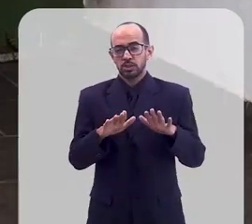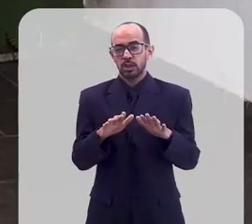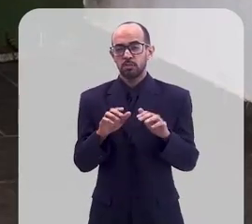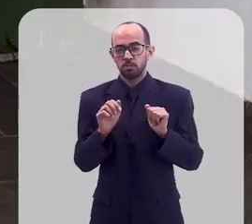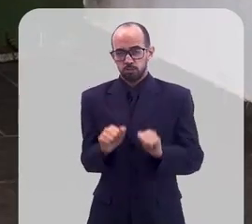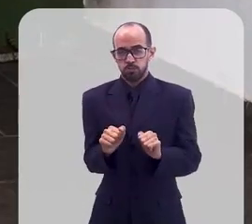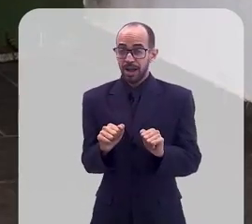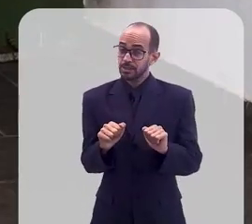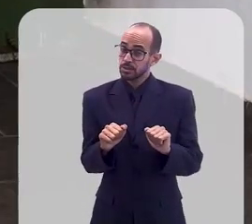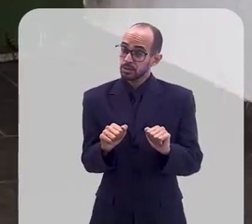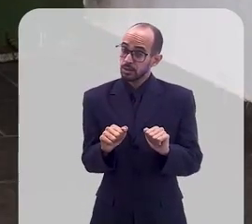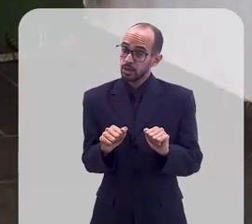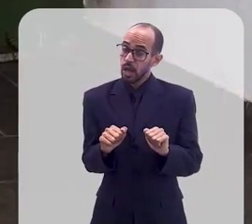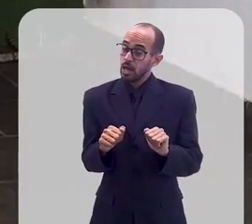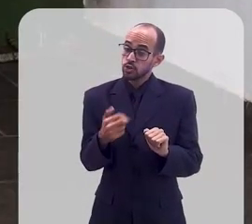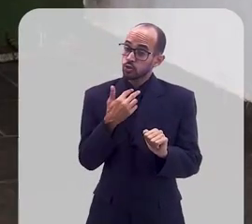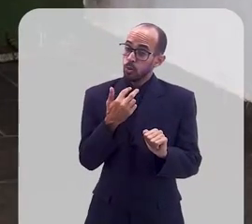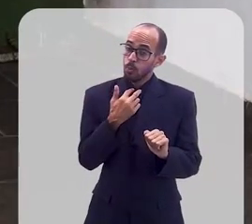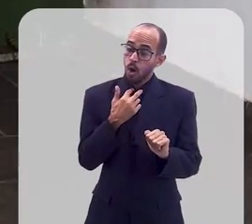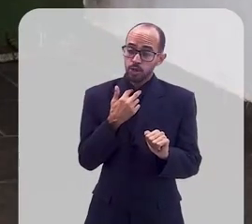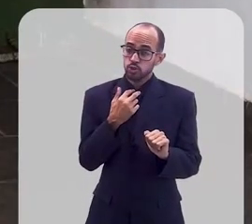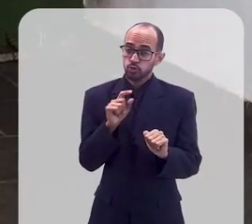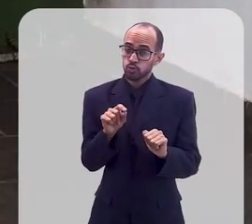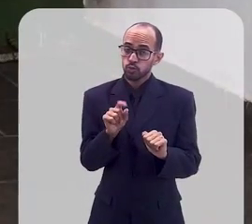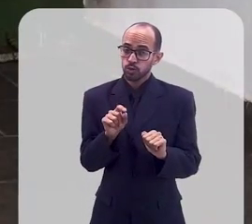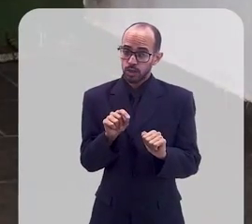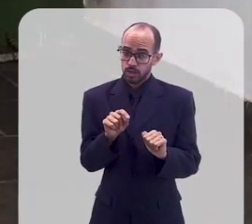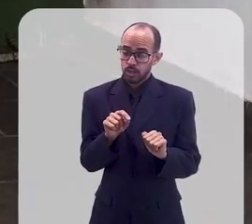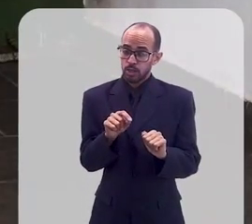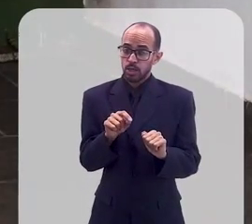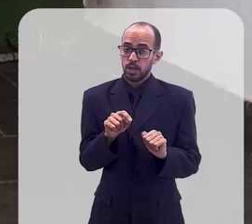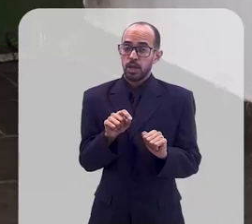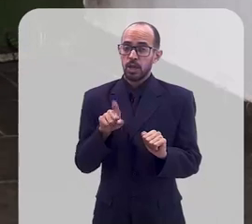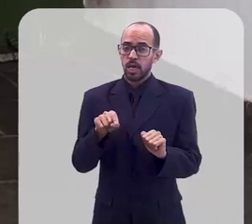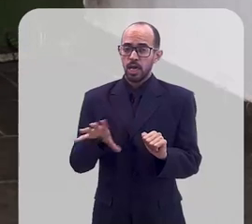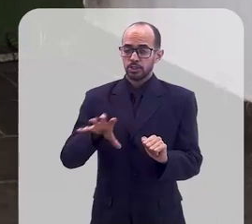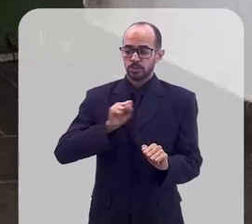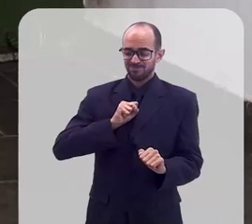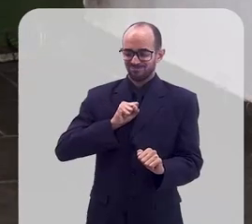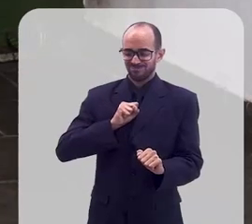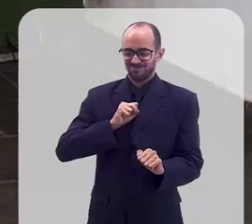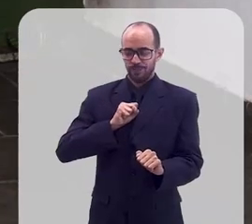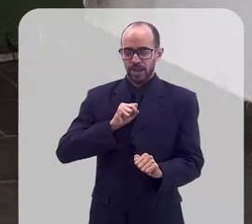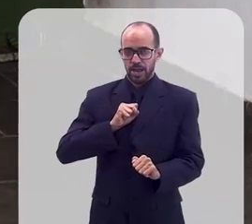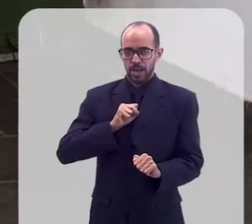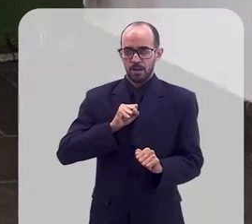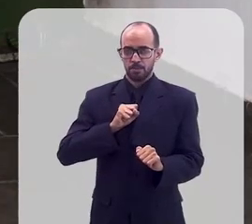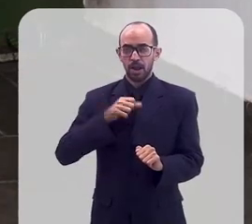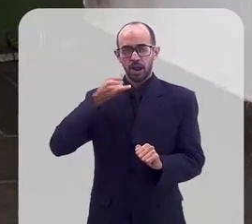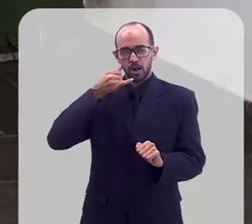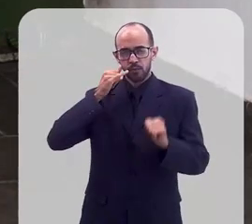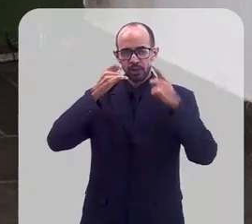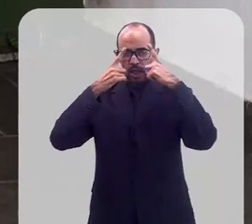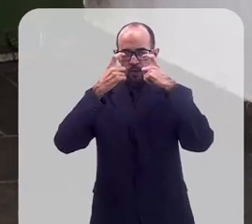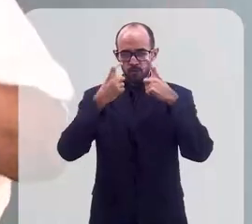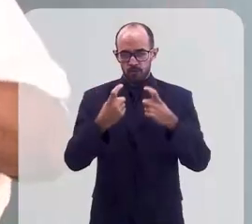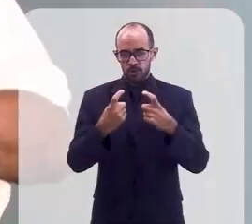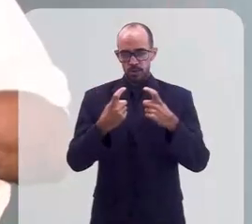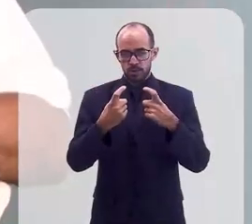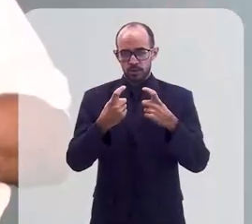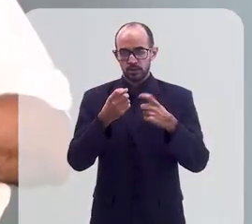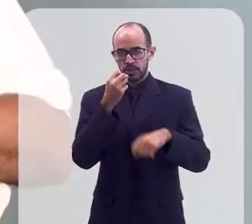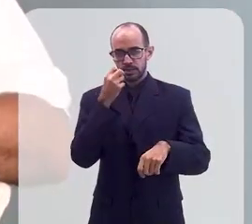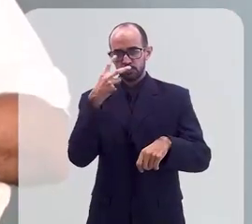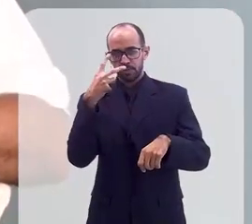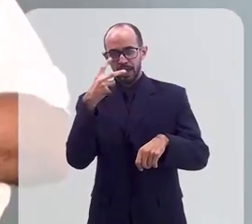não podemos é prender ele, certo, e dele fazer morada. Que a gente começa a ter vingança, começa a ter uma série de coisas. Né?